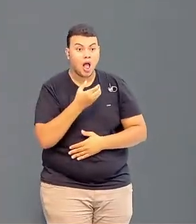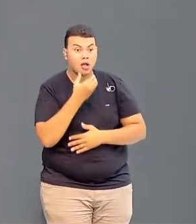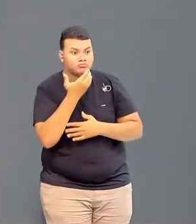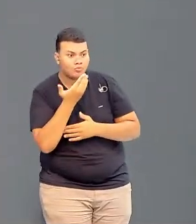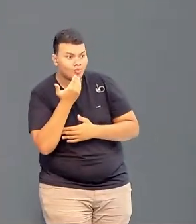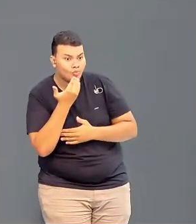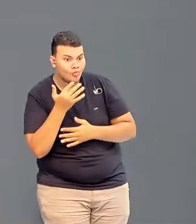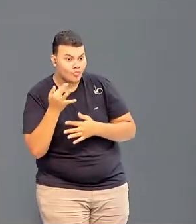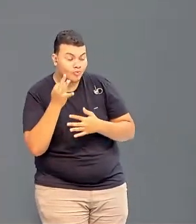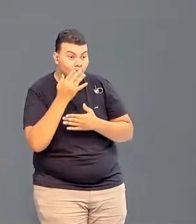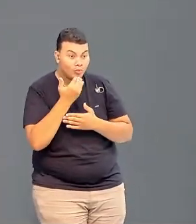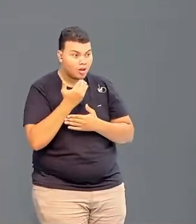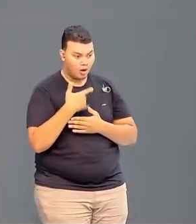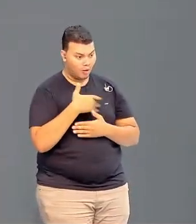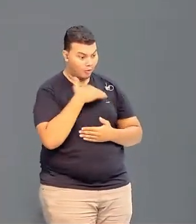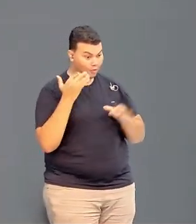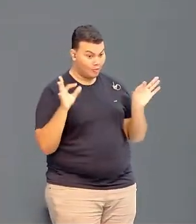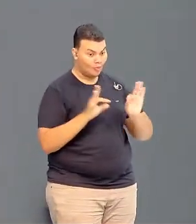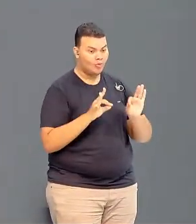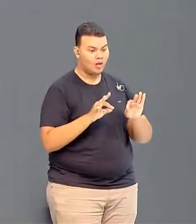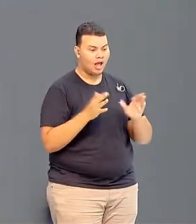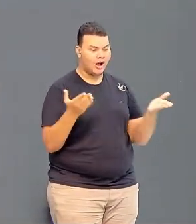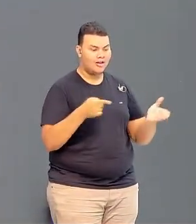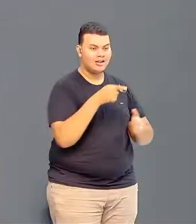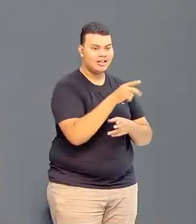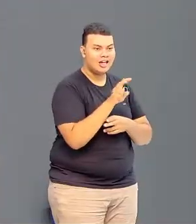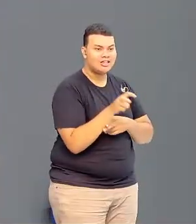pronto. O argumento da serpente